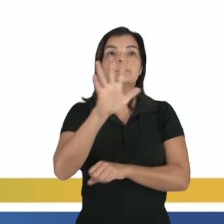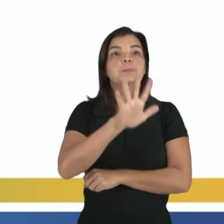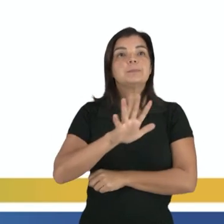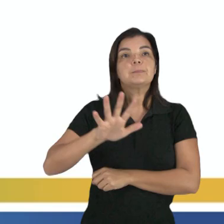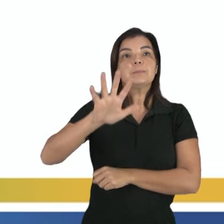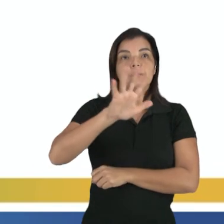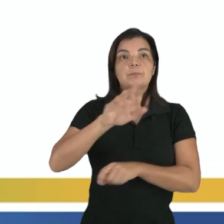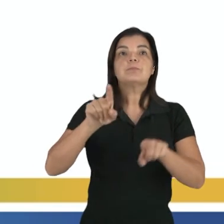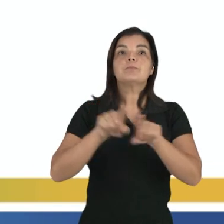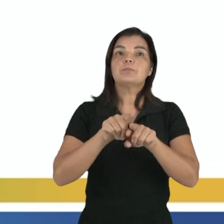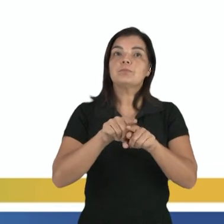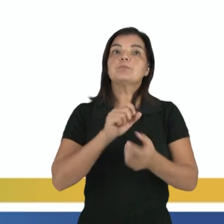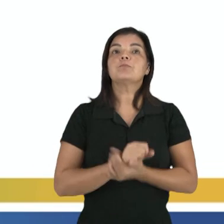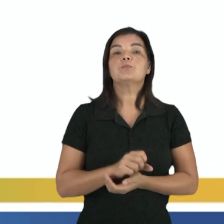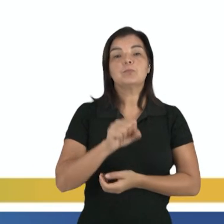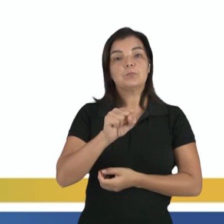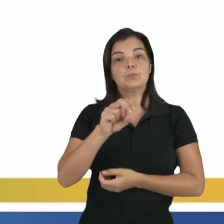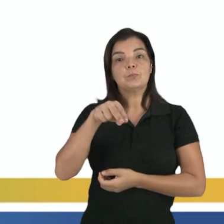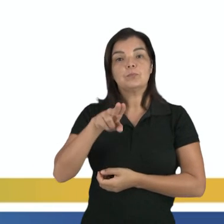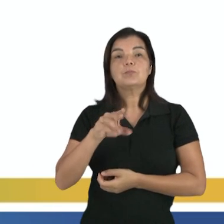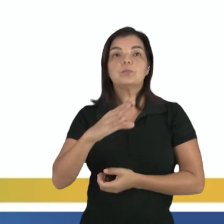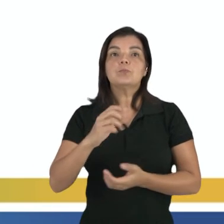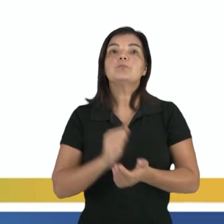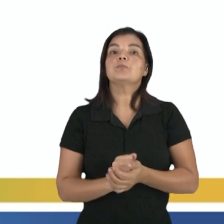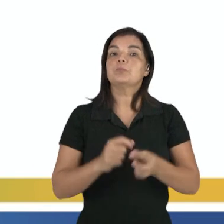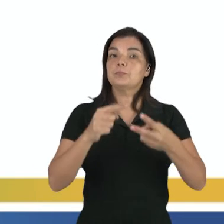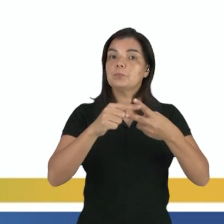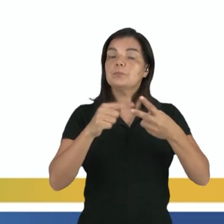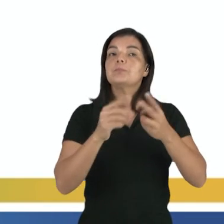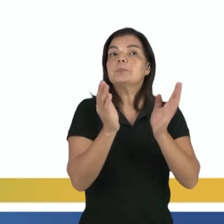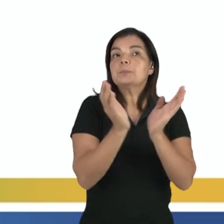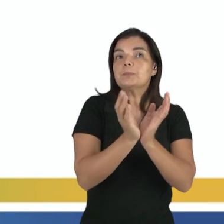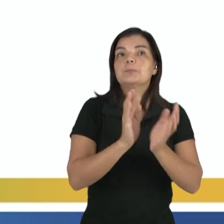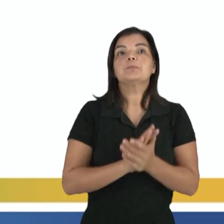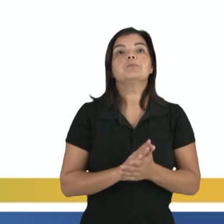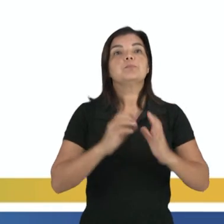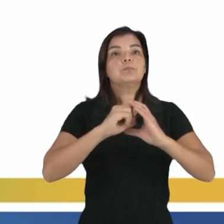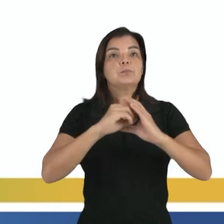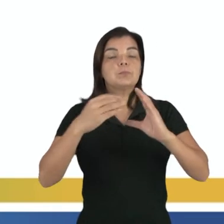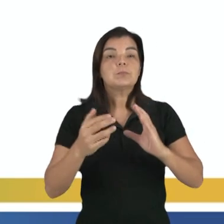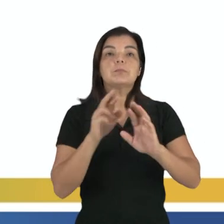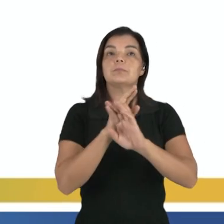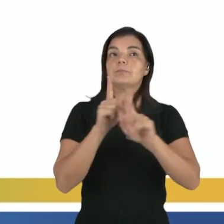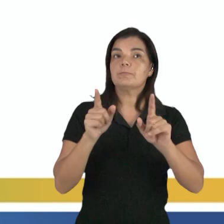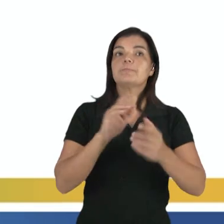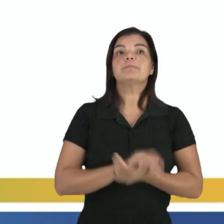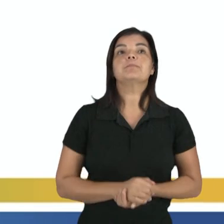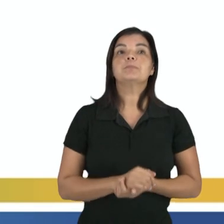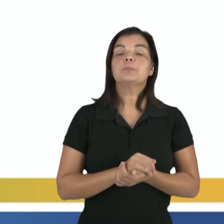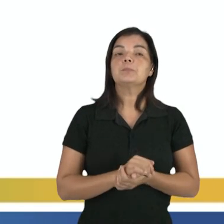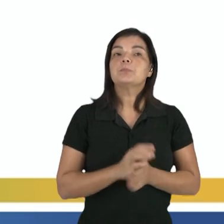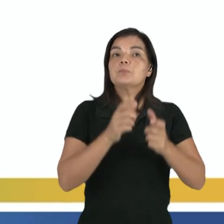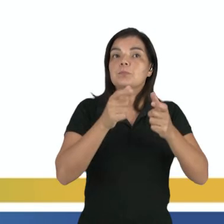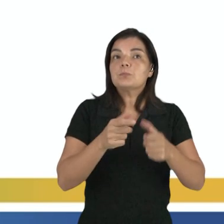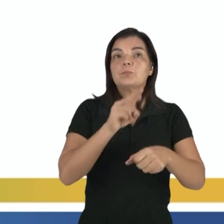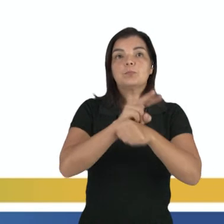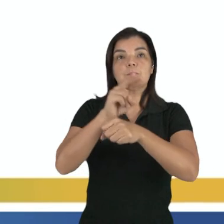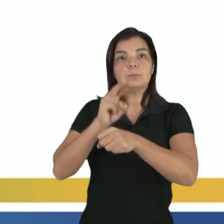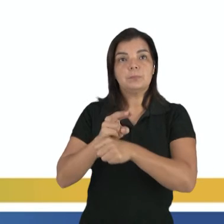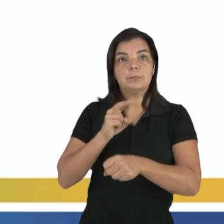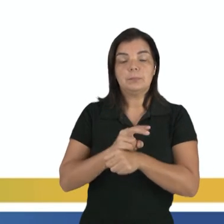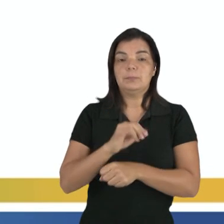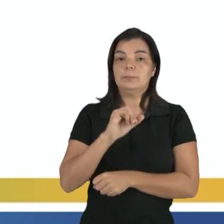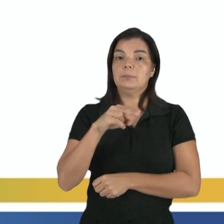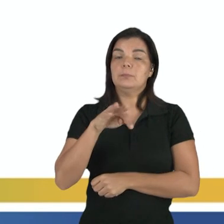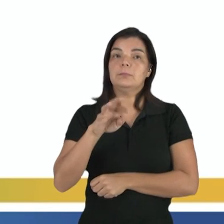Sistema Nacional de Unidades de Conservação, dividem-se em 2 grupos, com características específicas: as unidades de